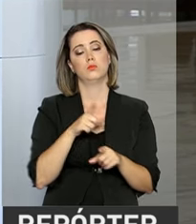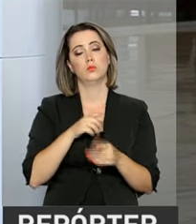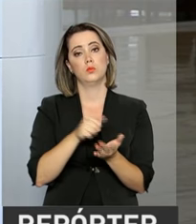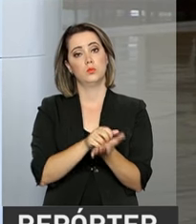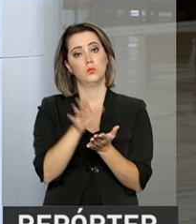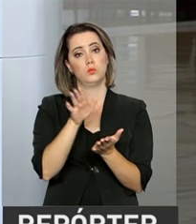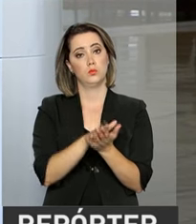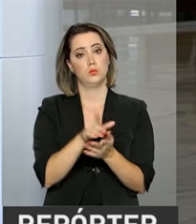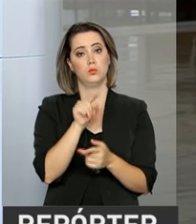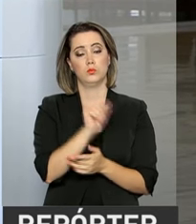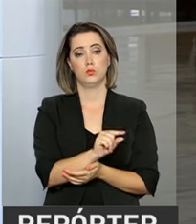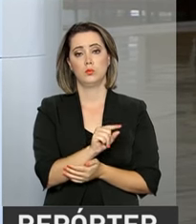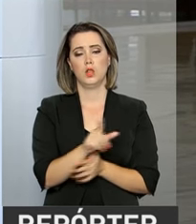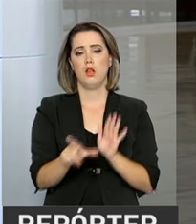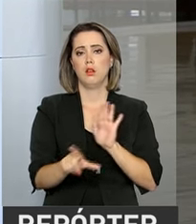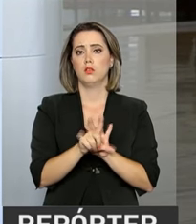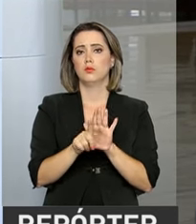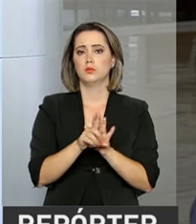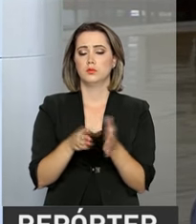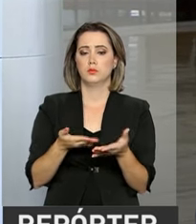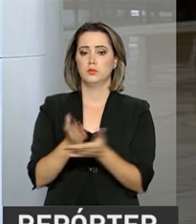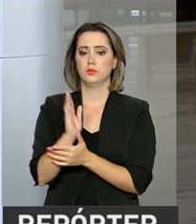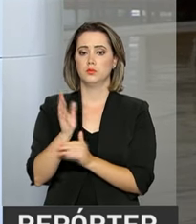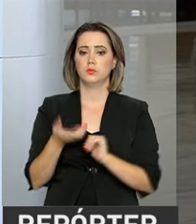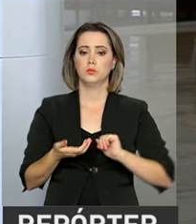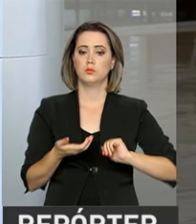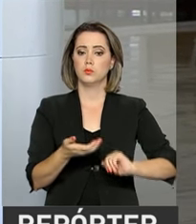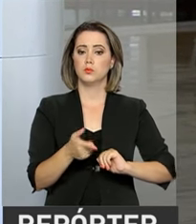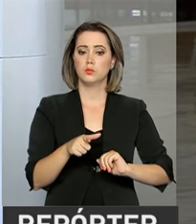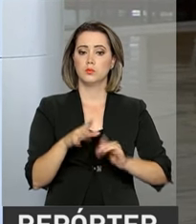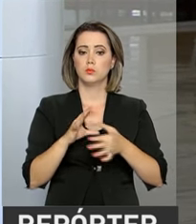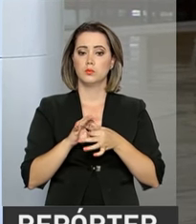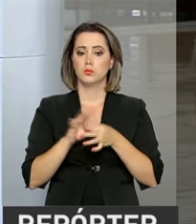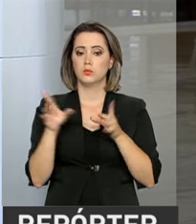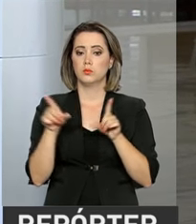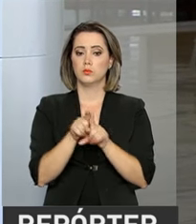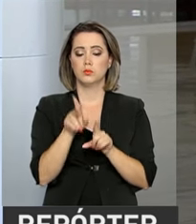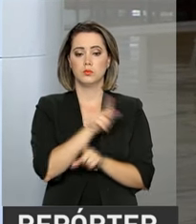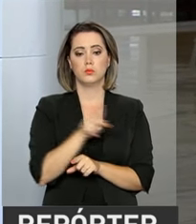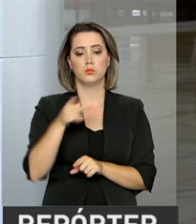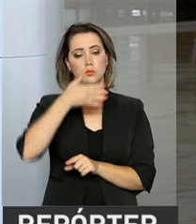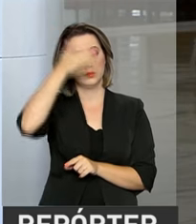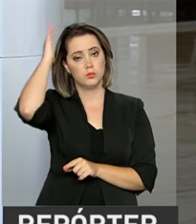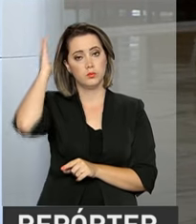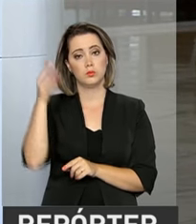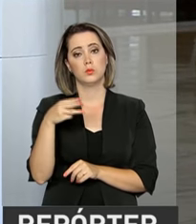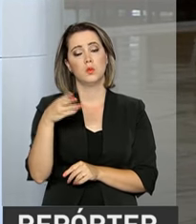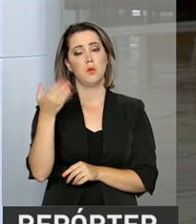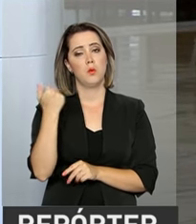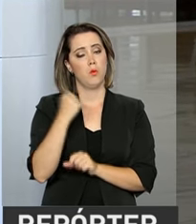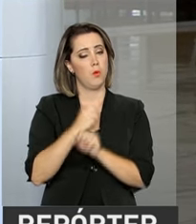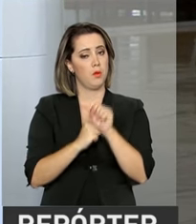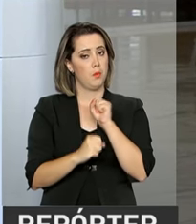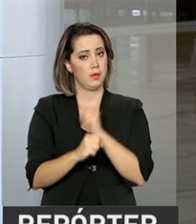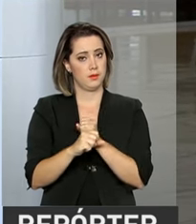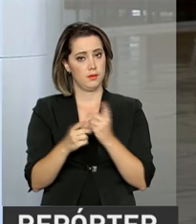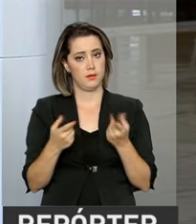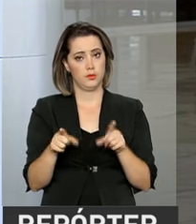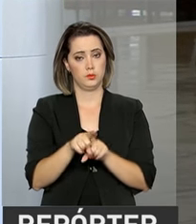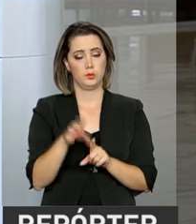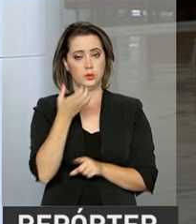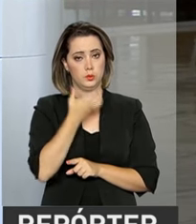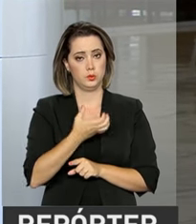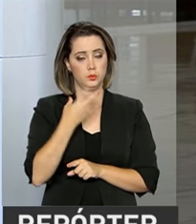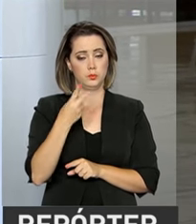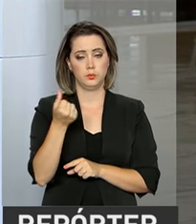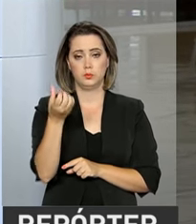rescisório. Esta lei foi aprovada pelo Congresso Nacional e sancionada pelo presidente Michel Temer no meio do ano passado. Em dezembro